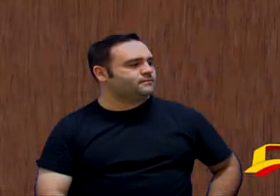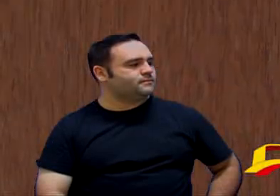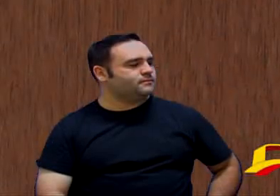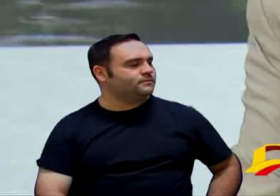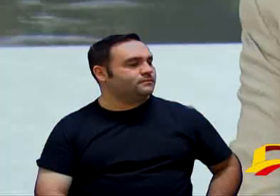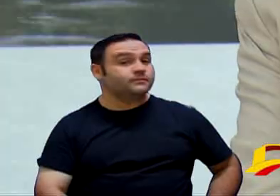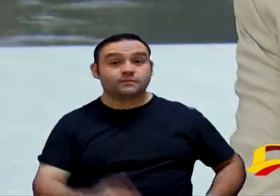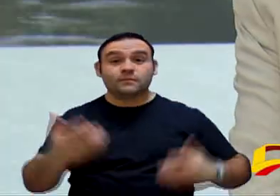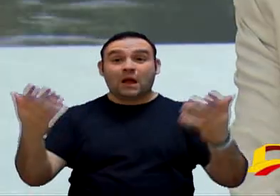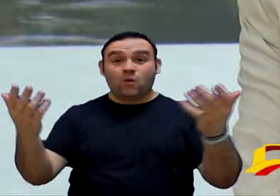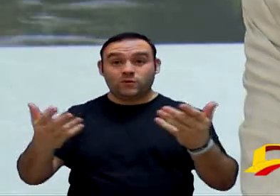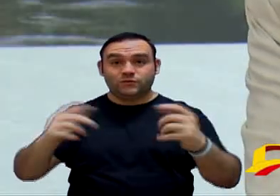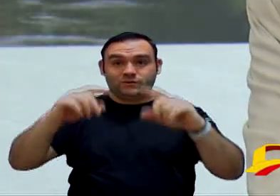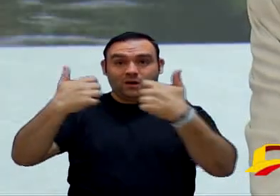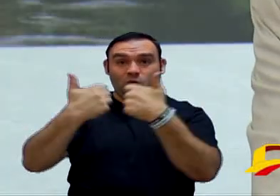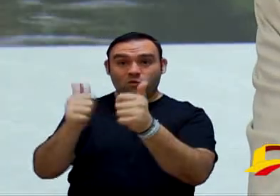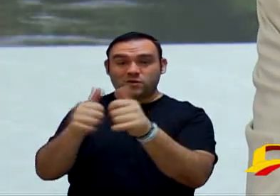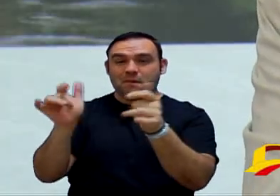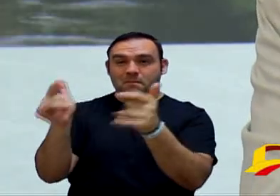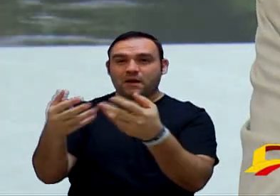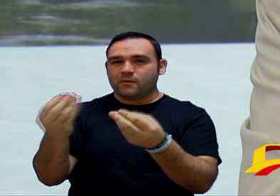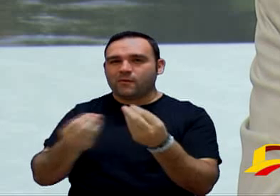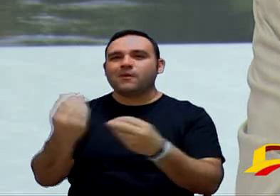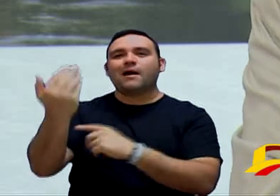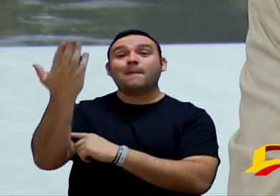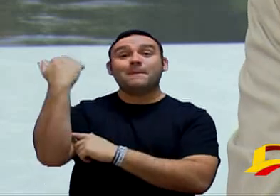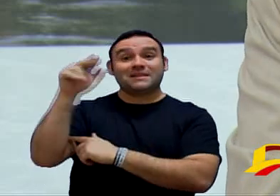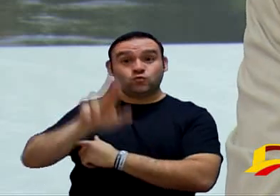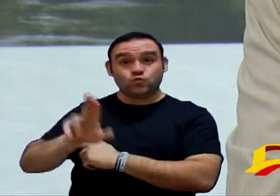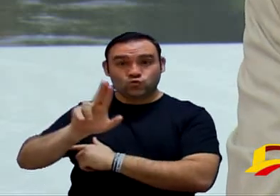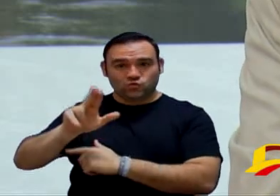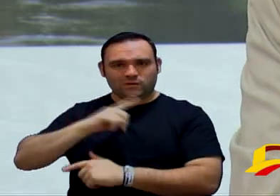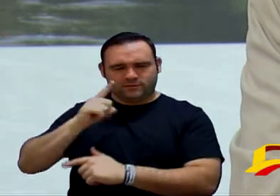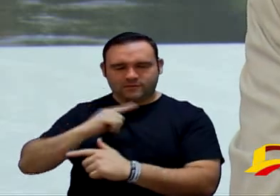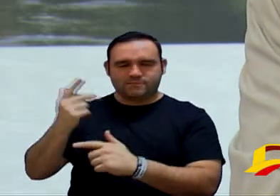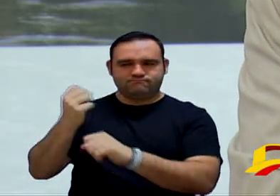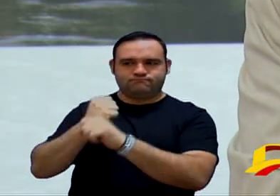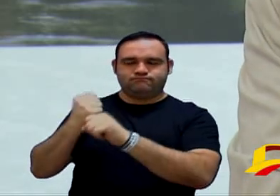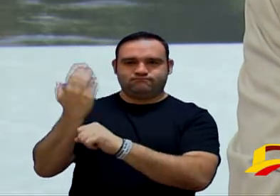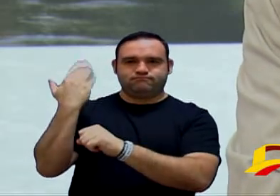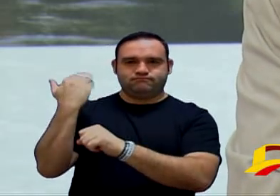vou mostrar as fotos agora do abandono esse aqui de quando ele era utilizado